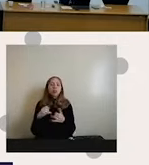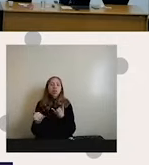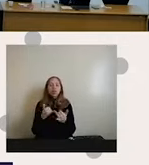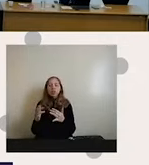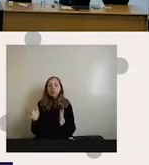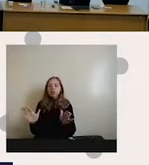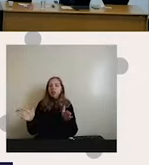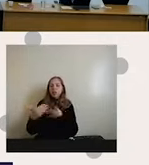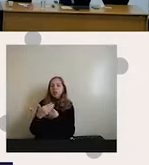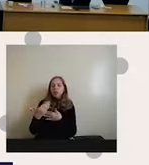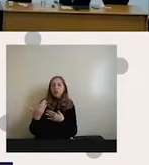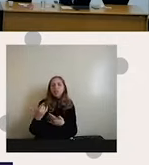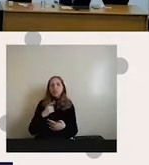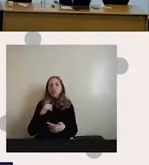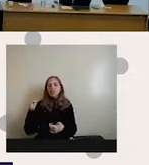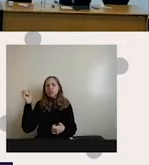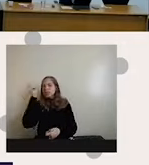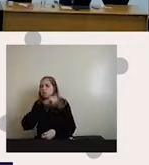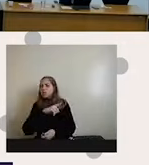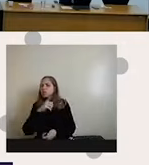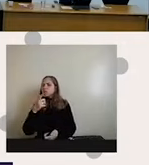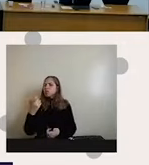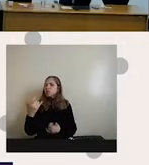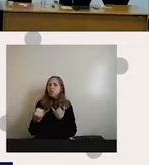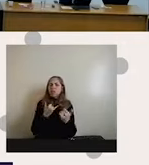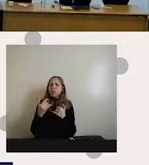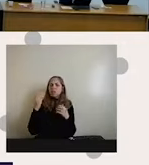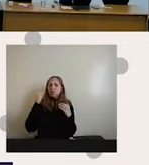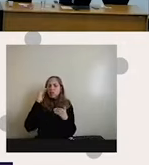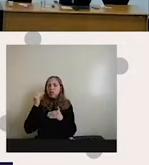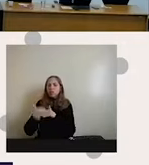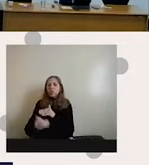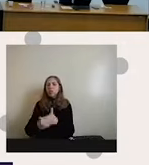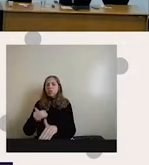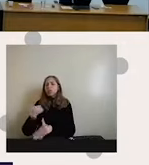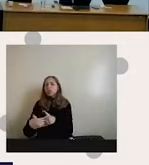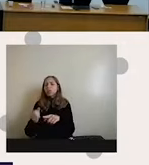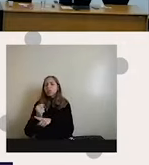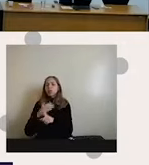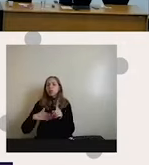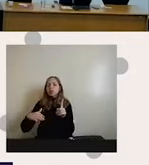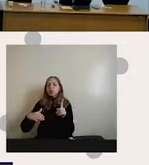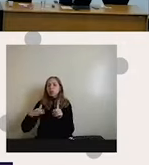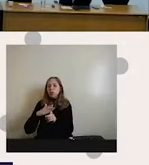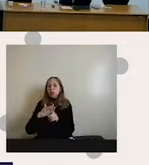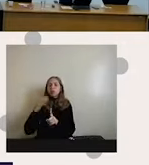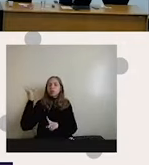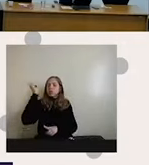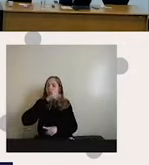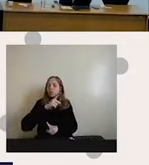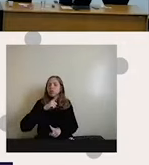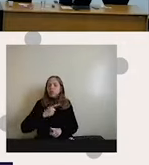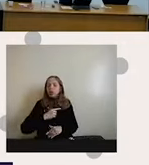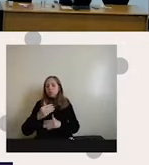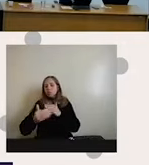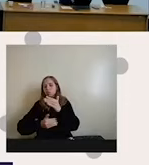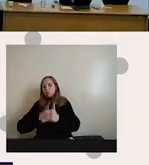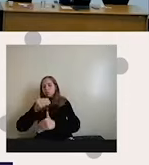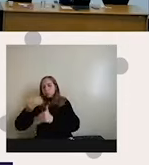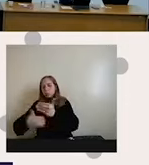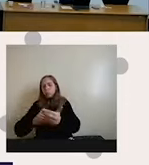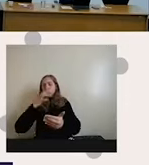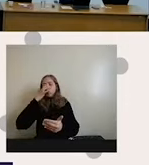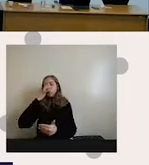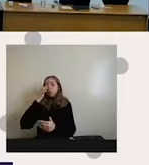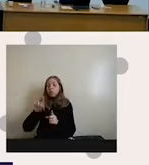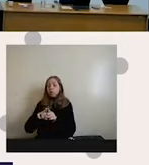né, entender o quanto que esses processos sociais, né, eles confluem e reverberam nos